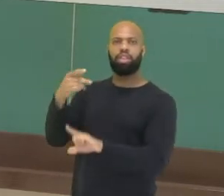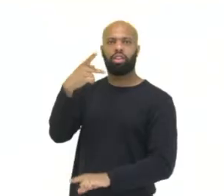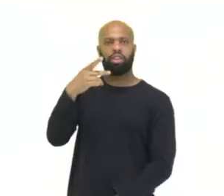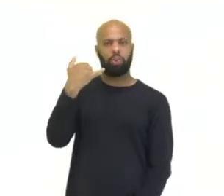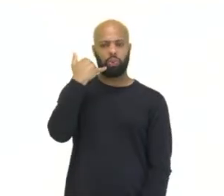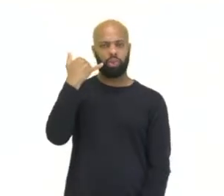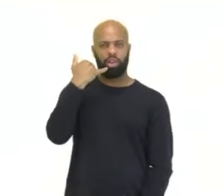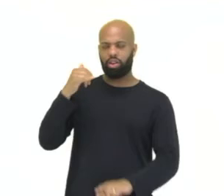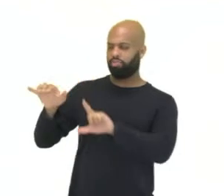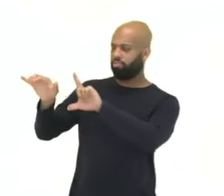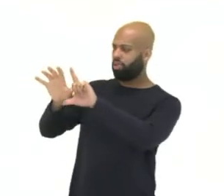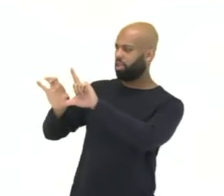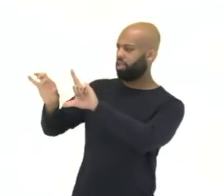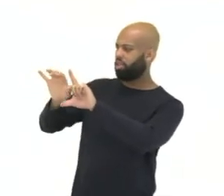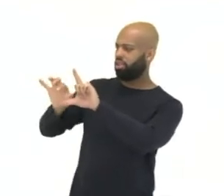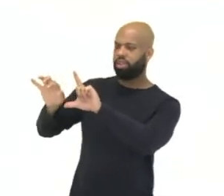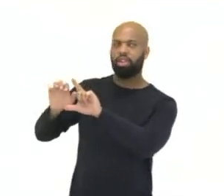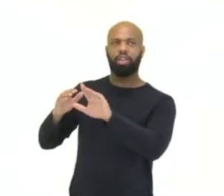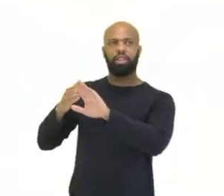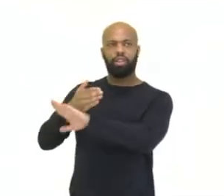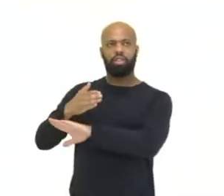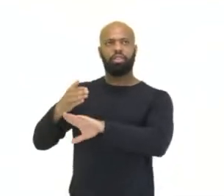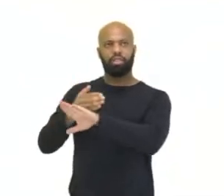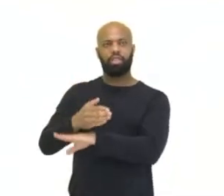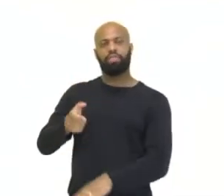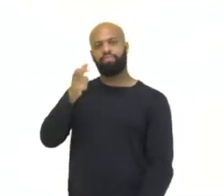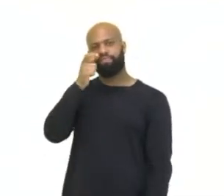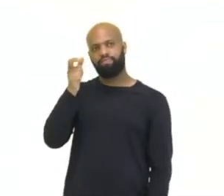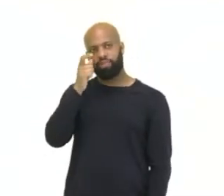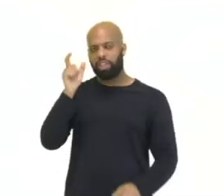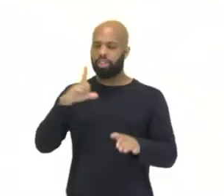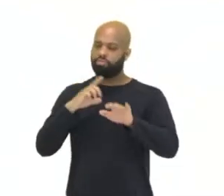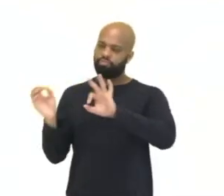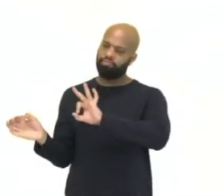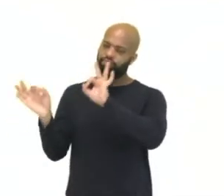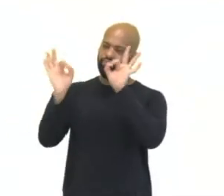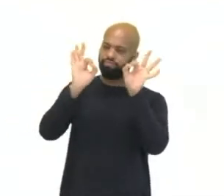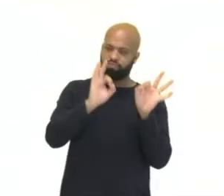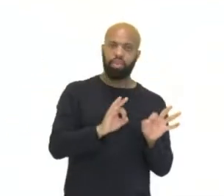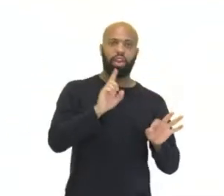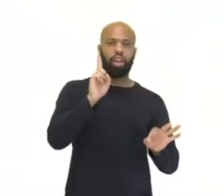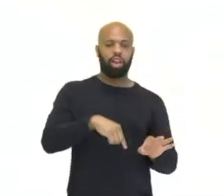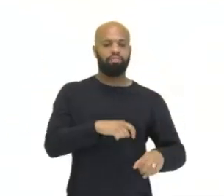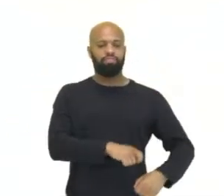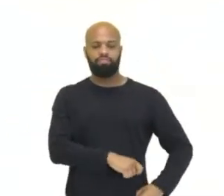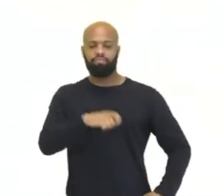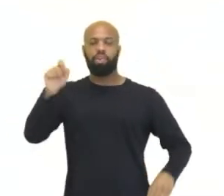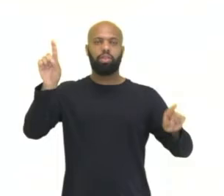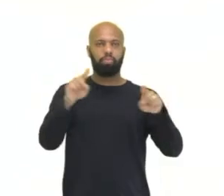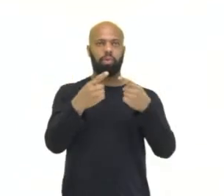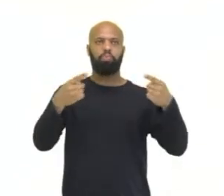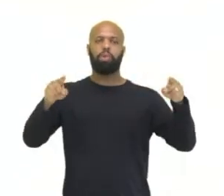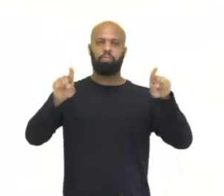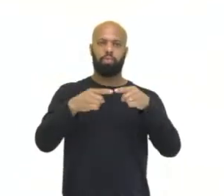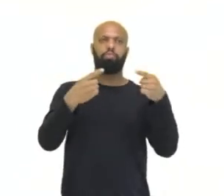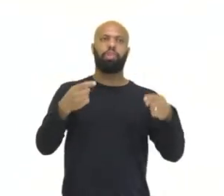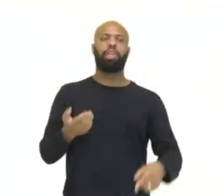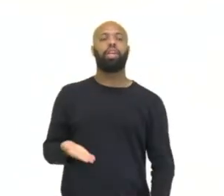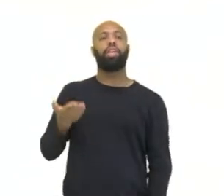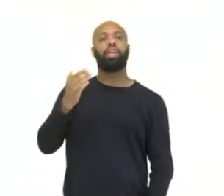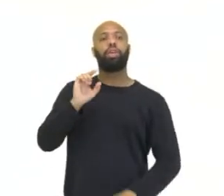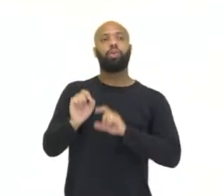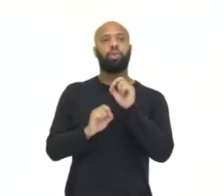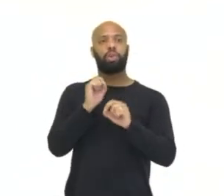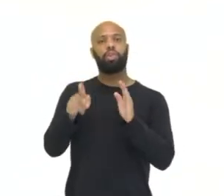celular para o QR Code, escute, assista à execução do hino da independência, esse hino